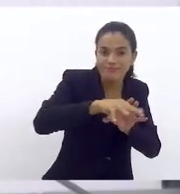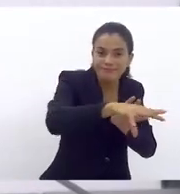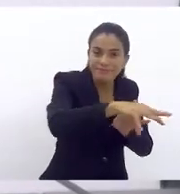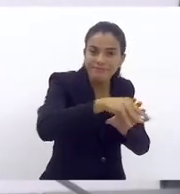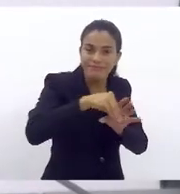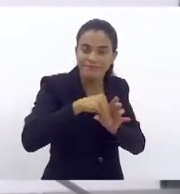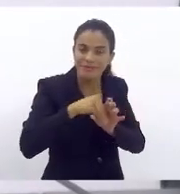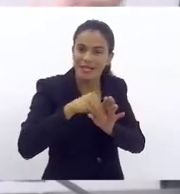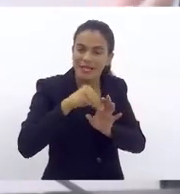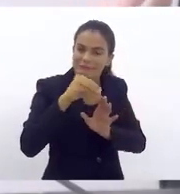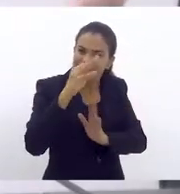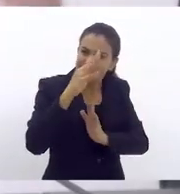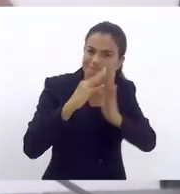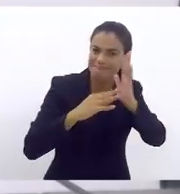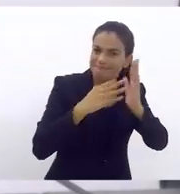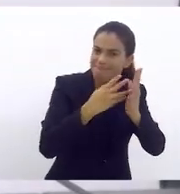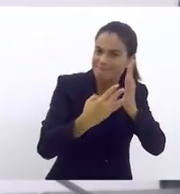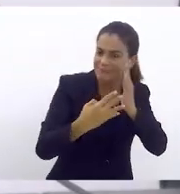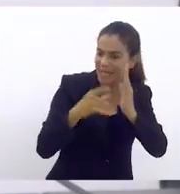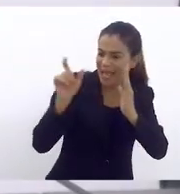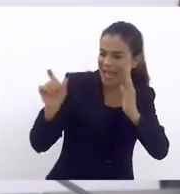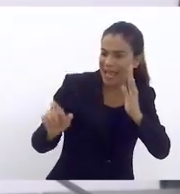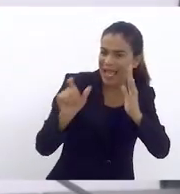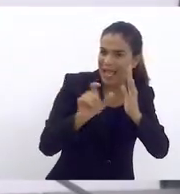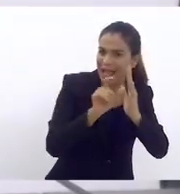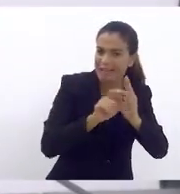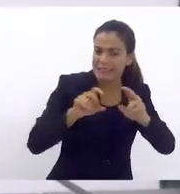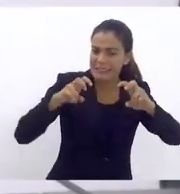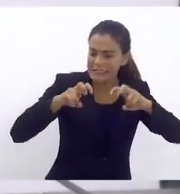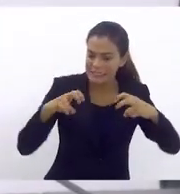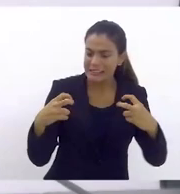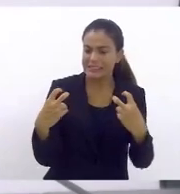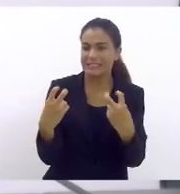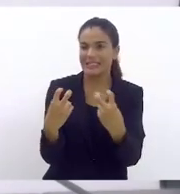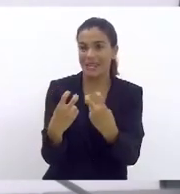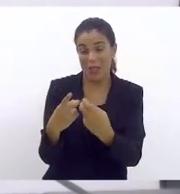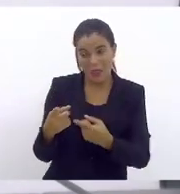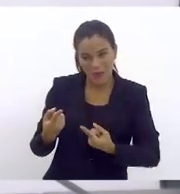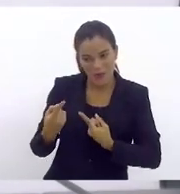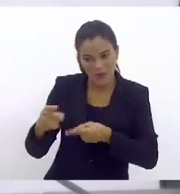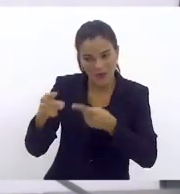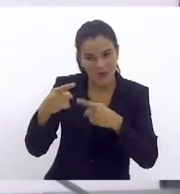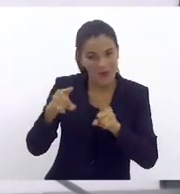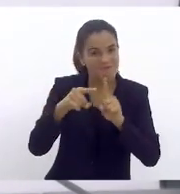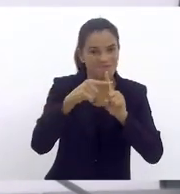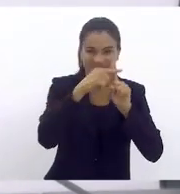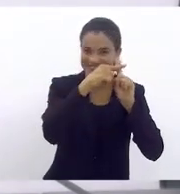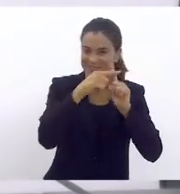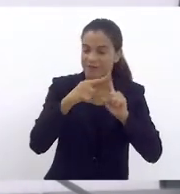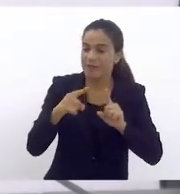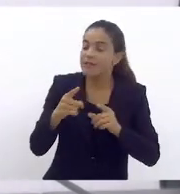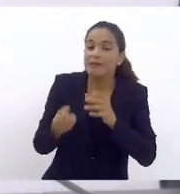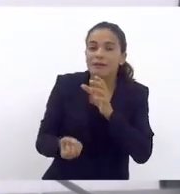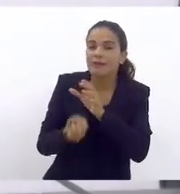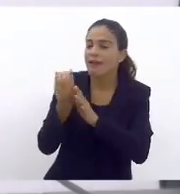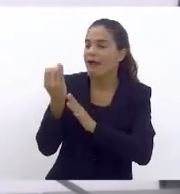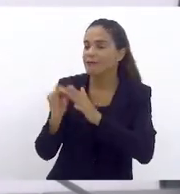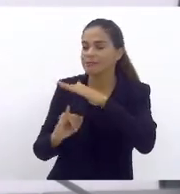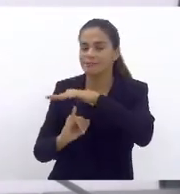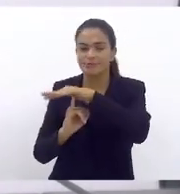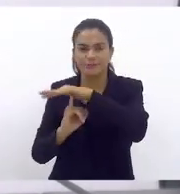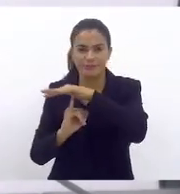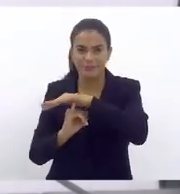real de planejamento onde esses atores que possam de fato sentar aí tô fazendo até uma provocação positiva Aqui nós temos que criar institucionalidade